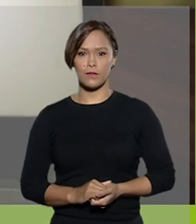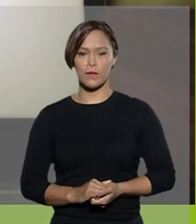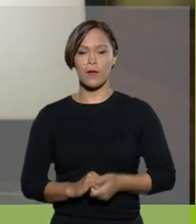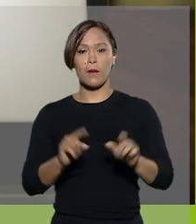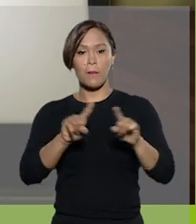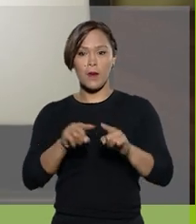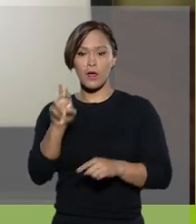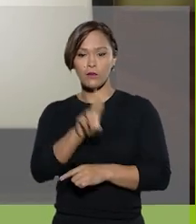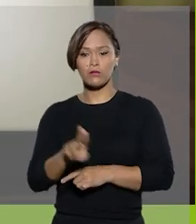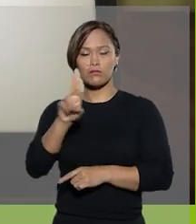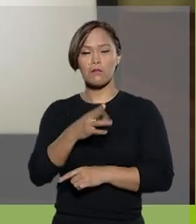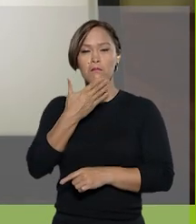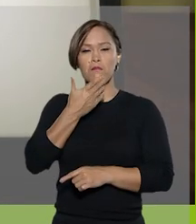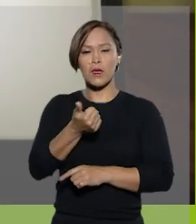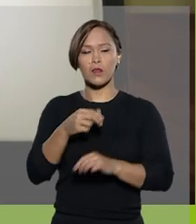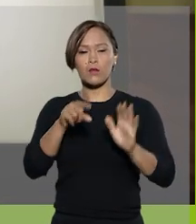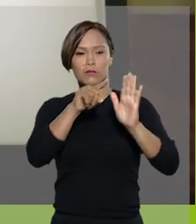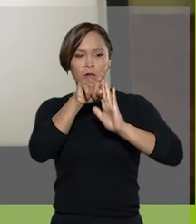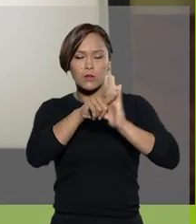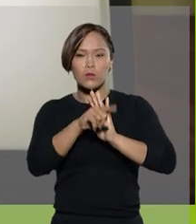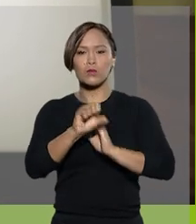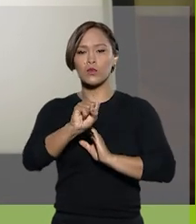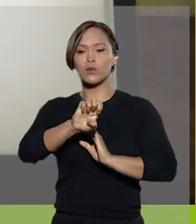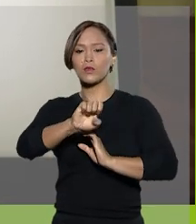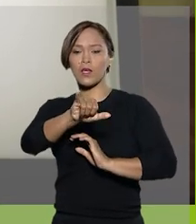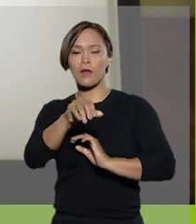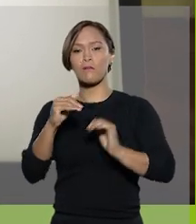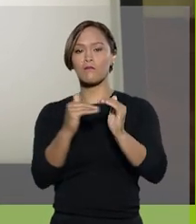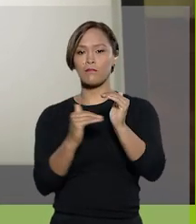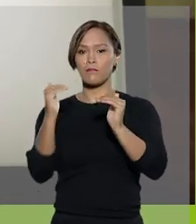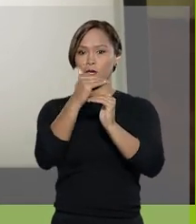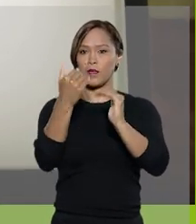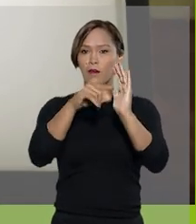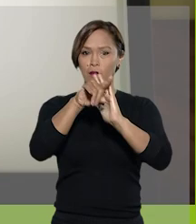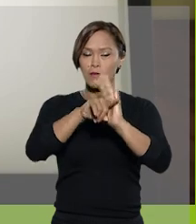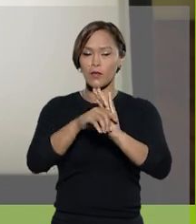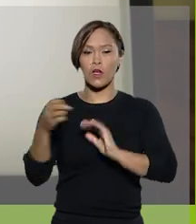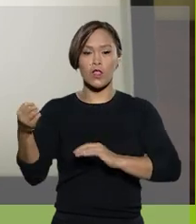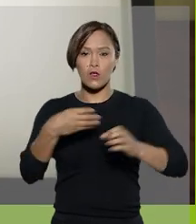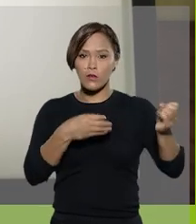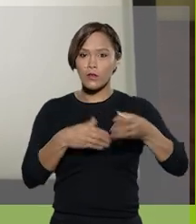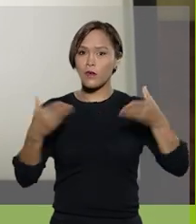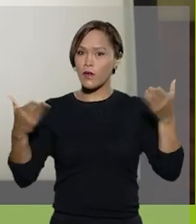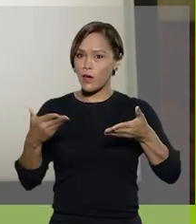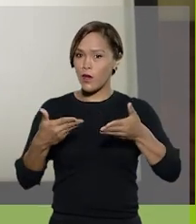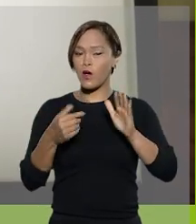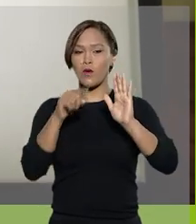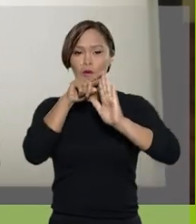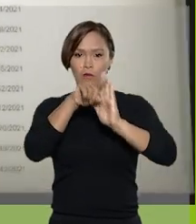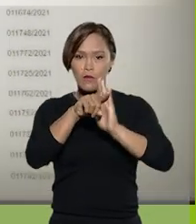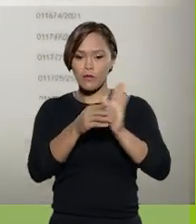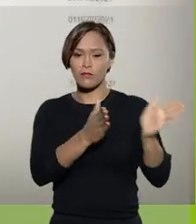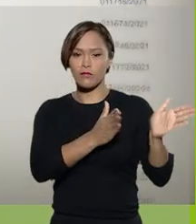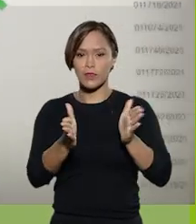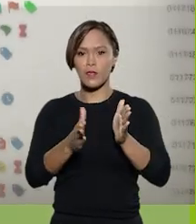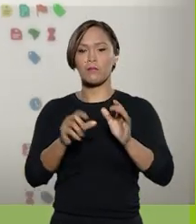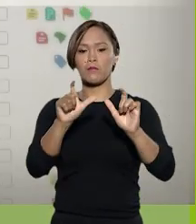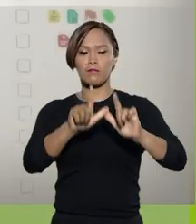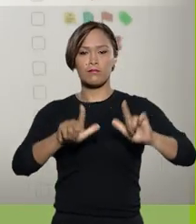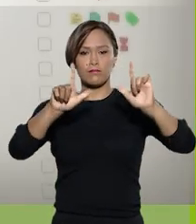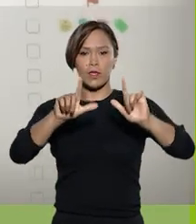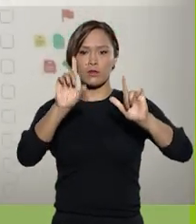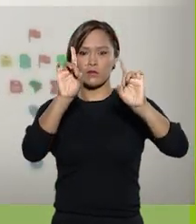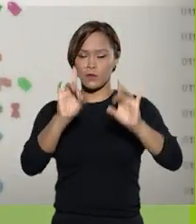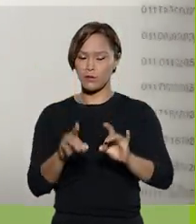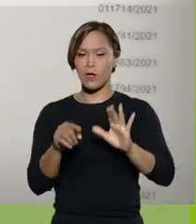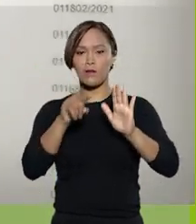Para otimizar a sua busca, o SEI possui a pesquisa avançada. A novidade é que agora, além de ser acessada pelo menu principal,